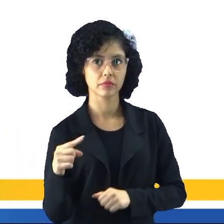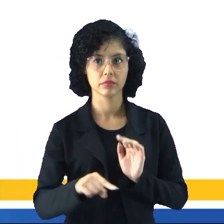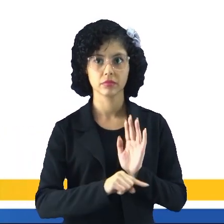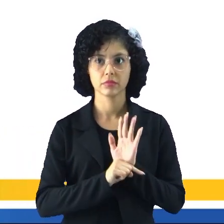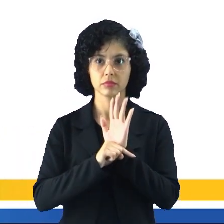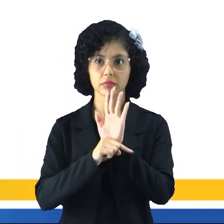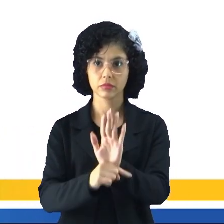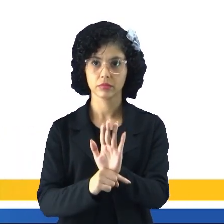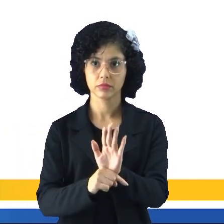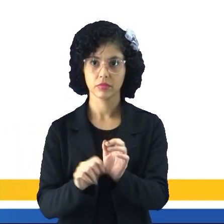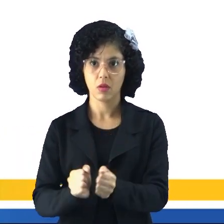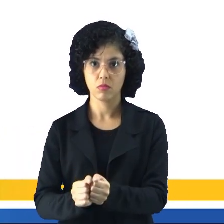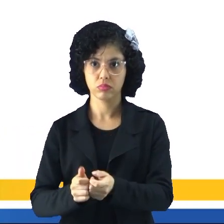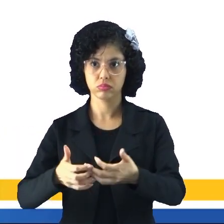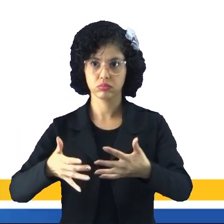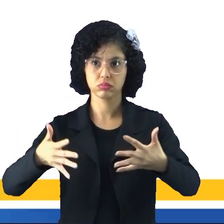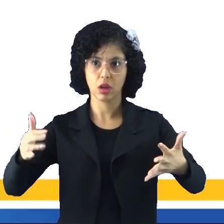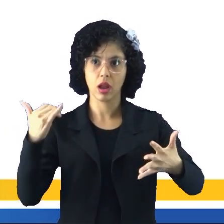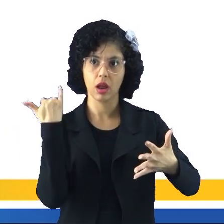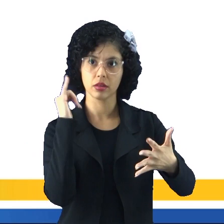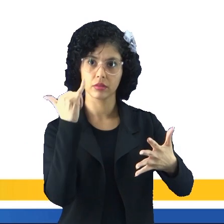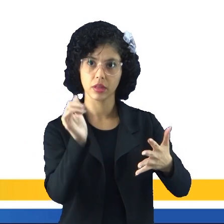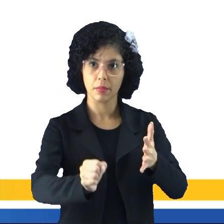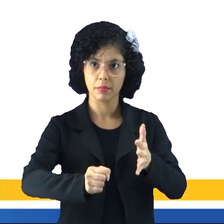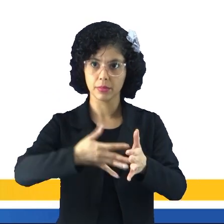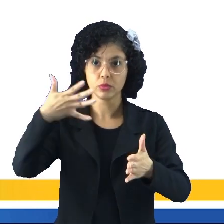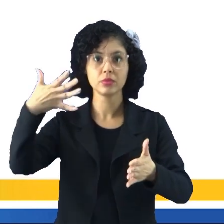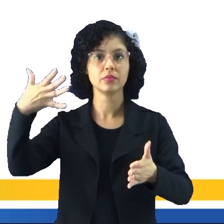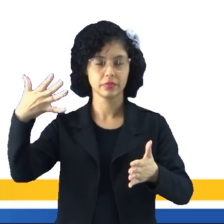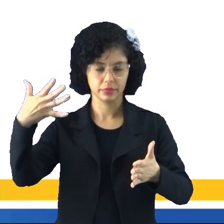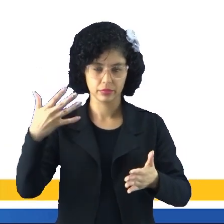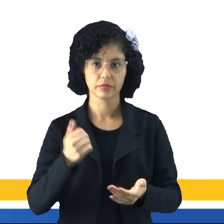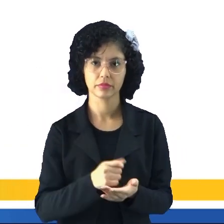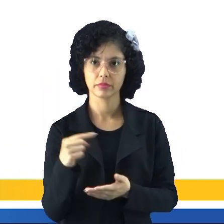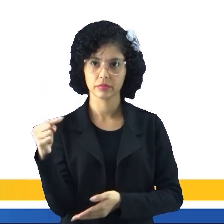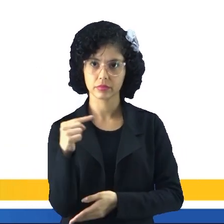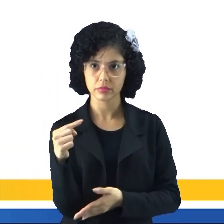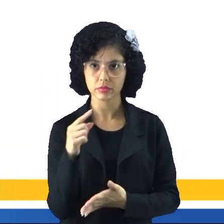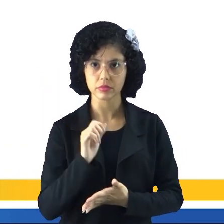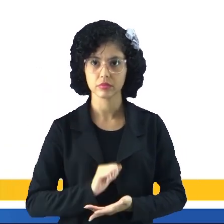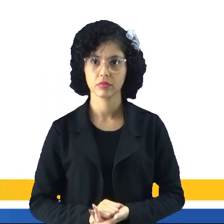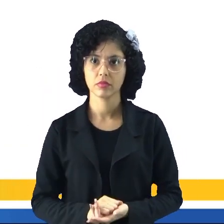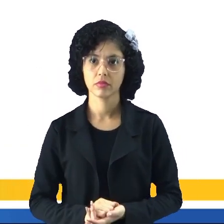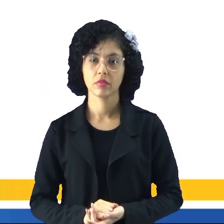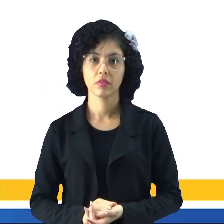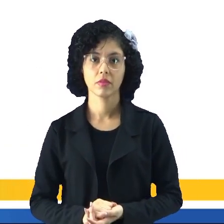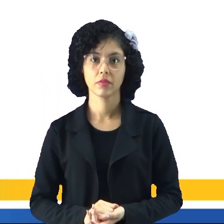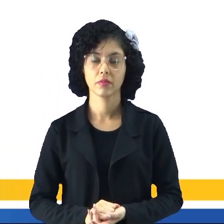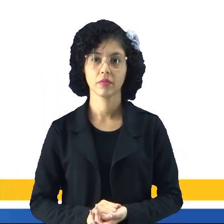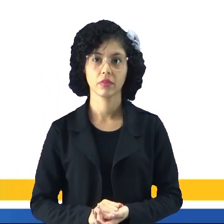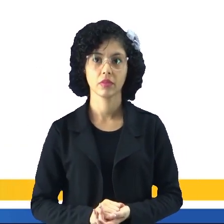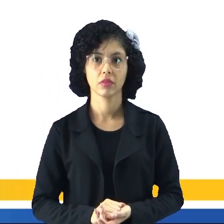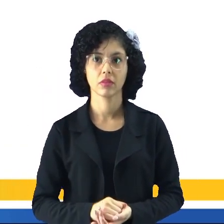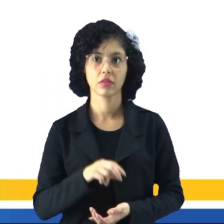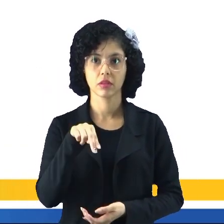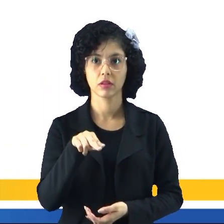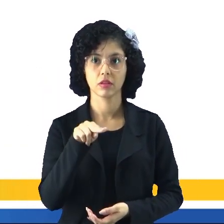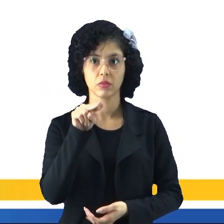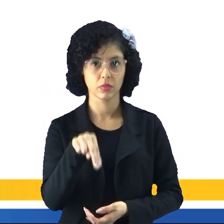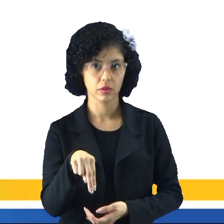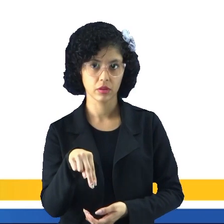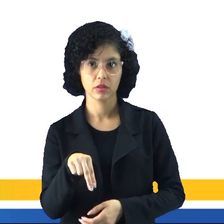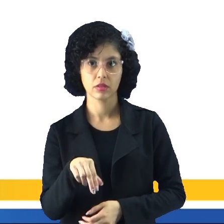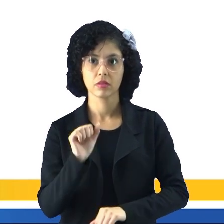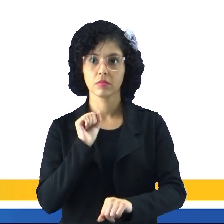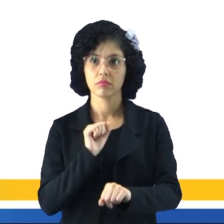apresentar excesso de elétrons. Então, ele vai estar eletrizado negativamente. E o corpo vai estar neutro, né? Vai ter